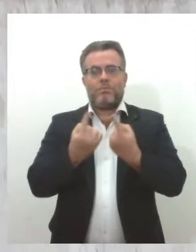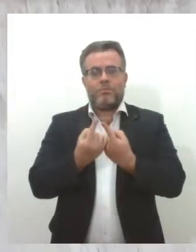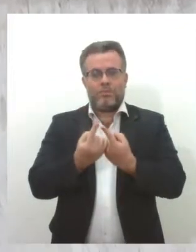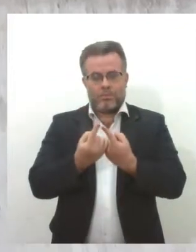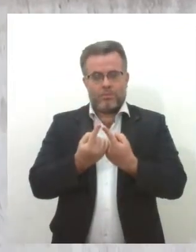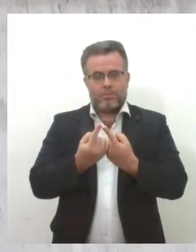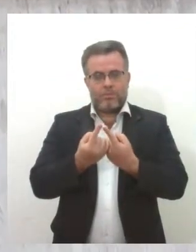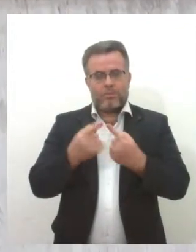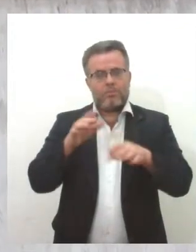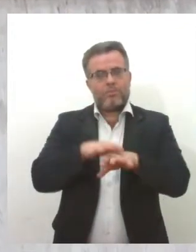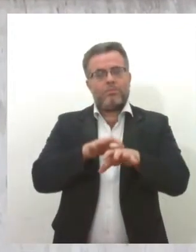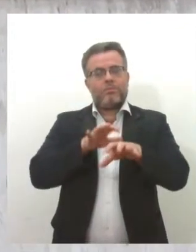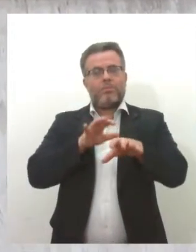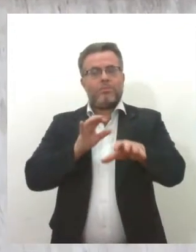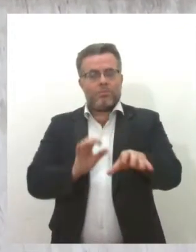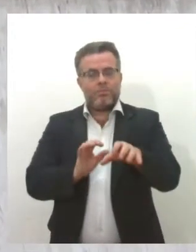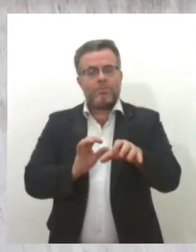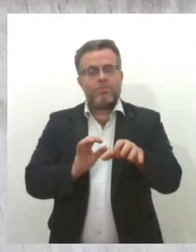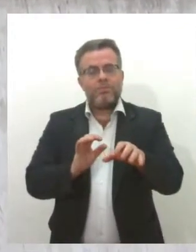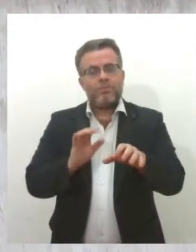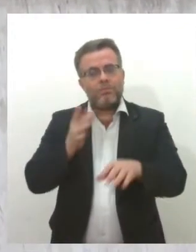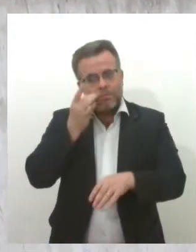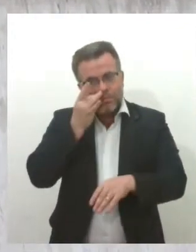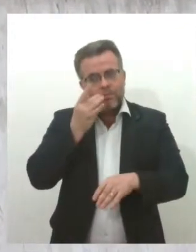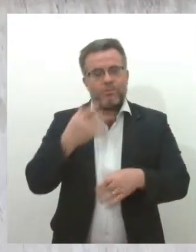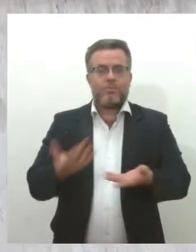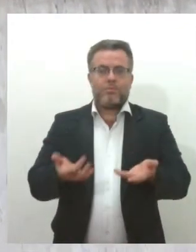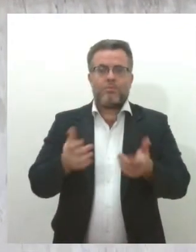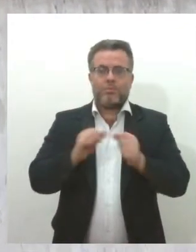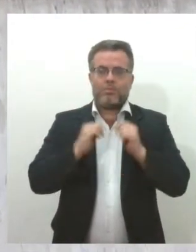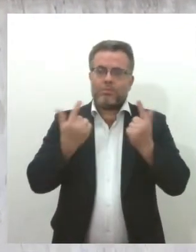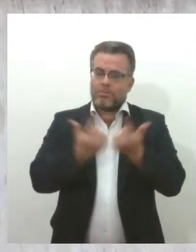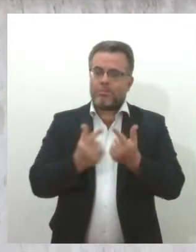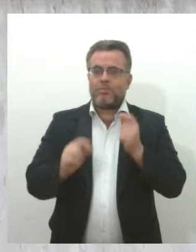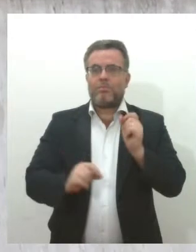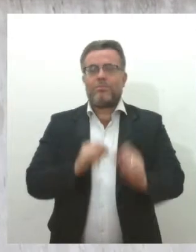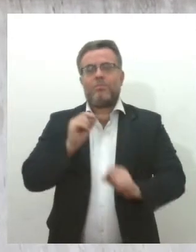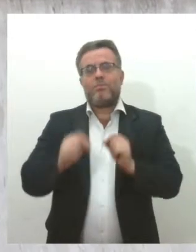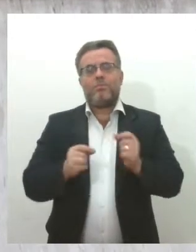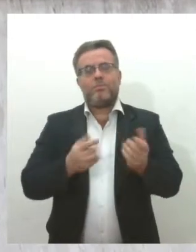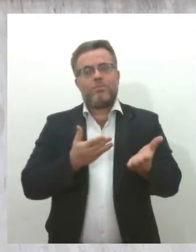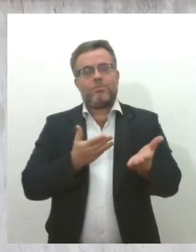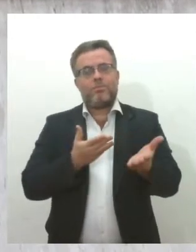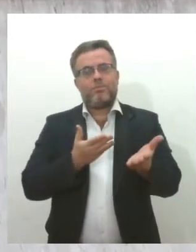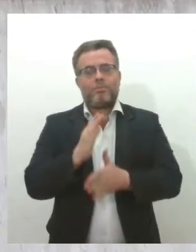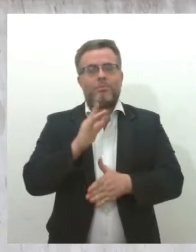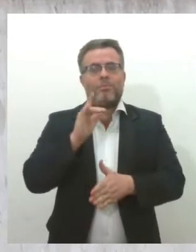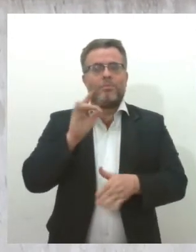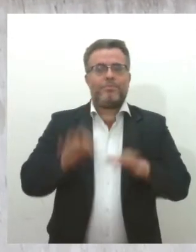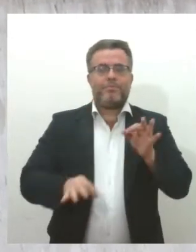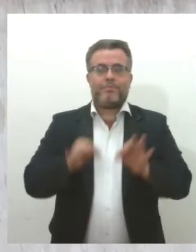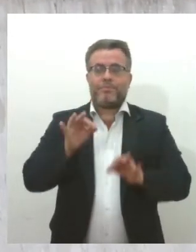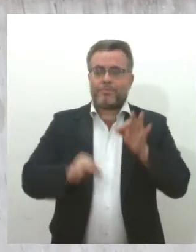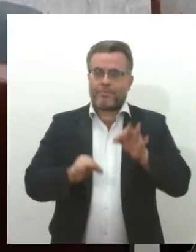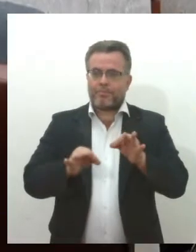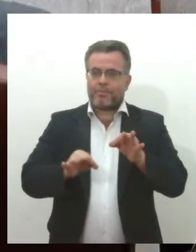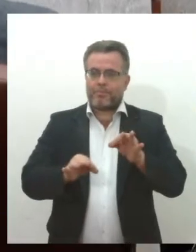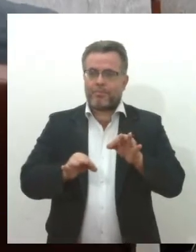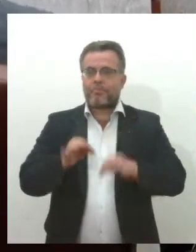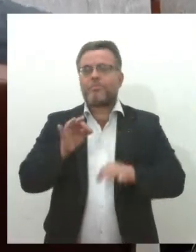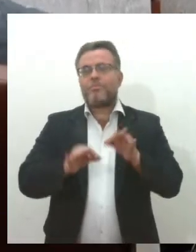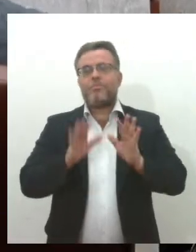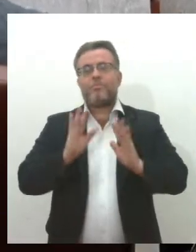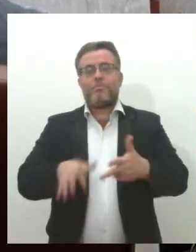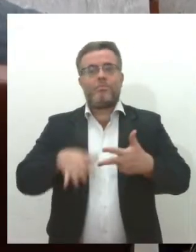desta quarta-feira na Assembleia Legislativa de Sergipe entre eles um de autoria do Poder Judiciário gerou bastante discussão durante